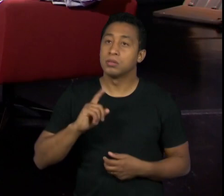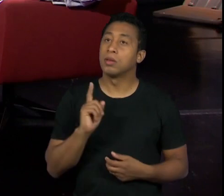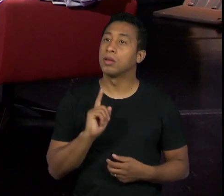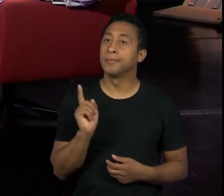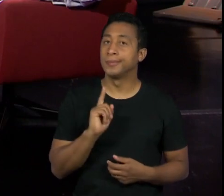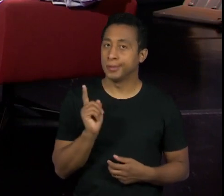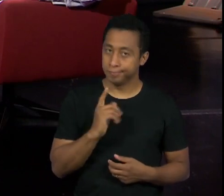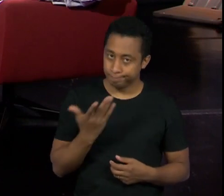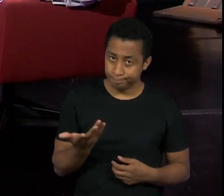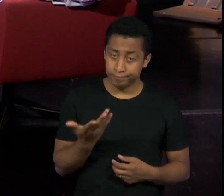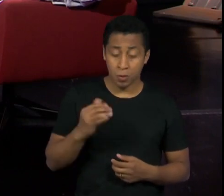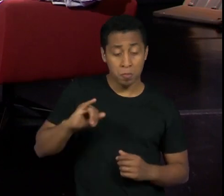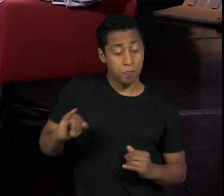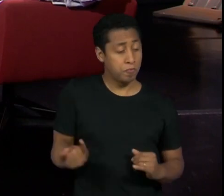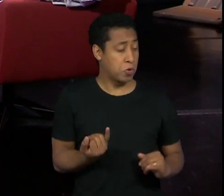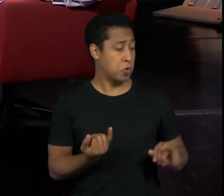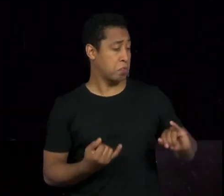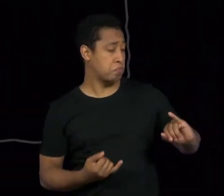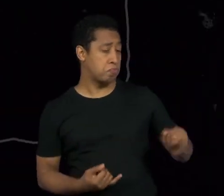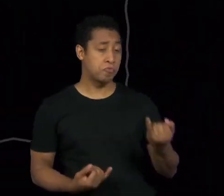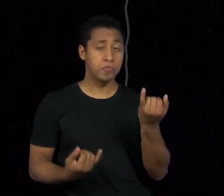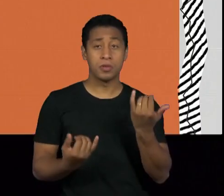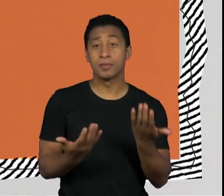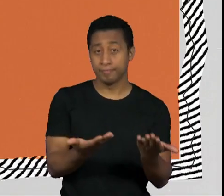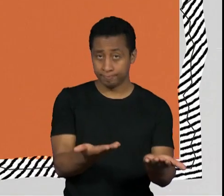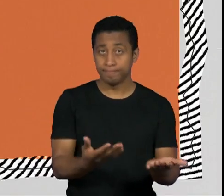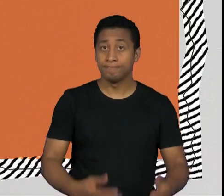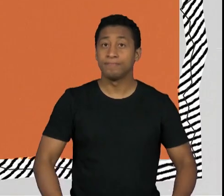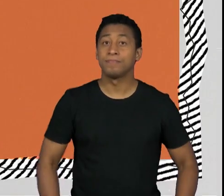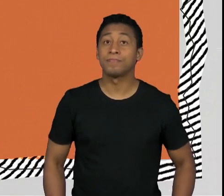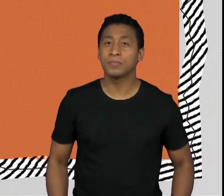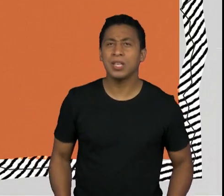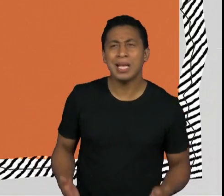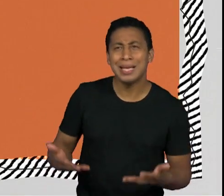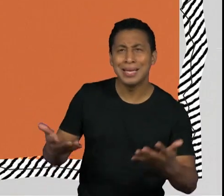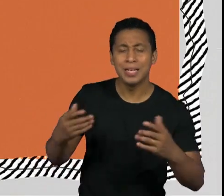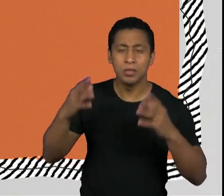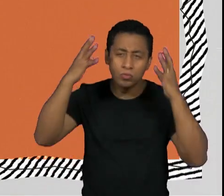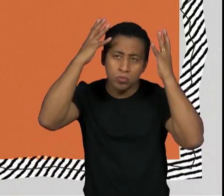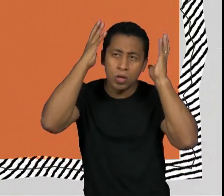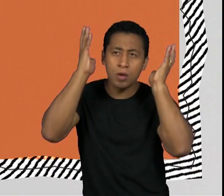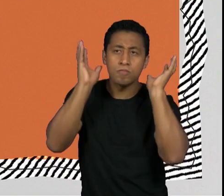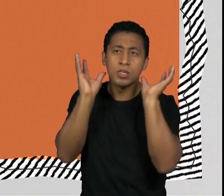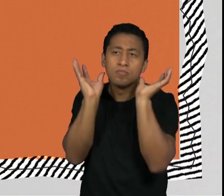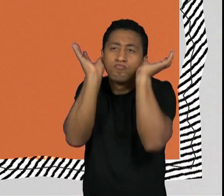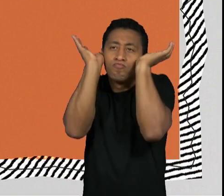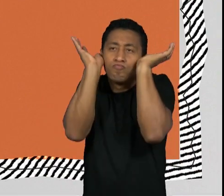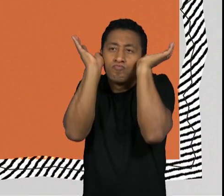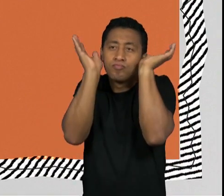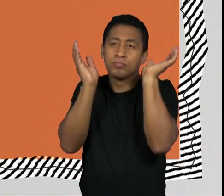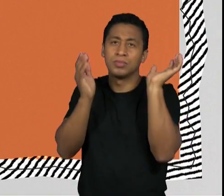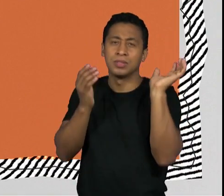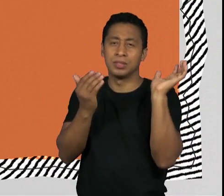Você só está desfrutando daquilo. Exato. Ah, que seu cabelo é curto demais.